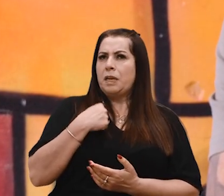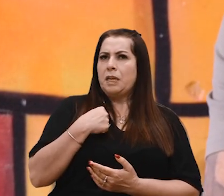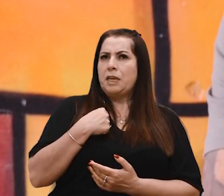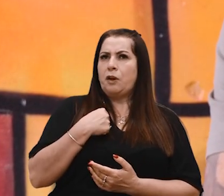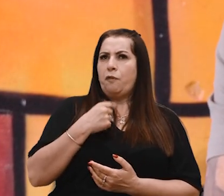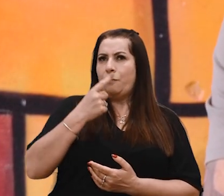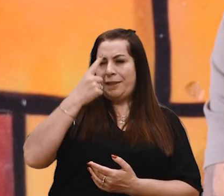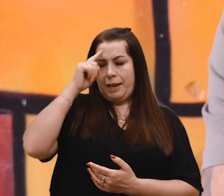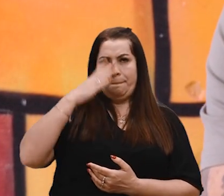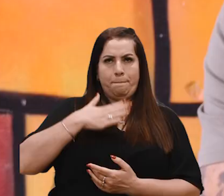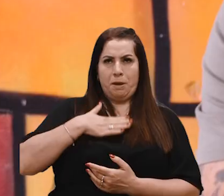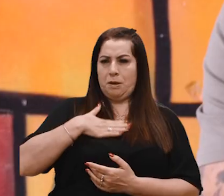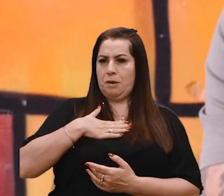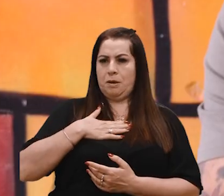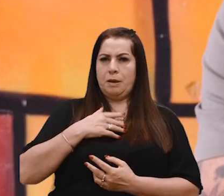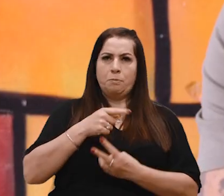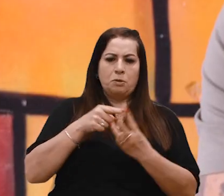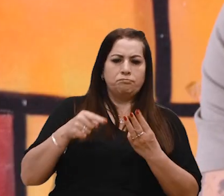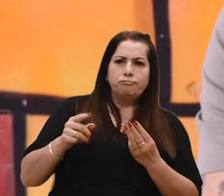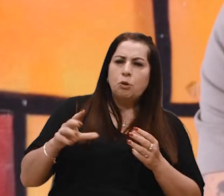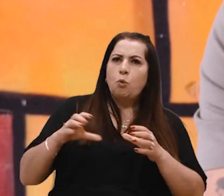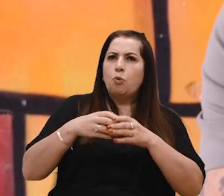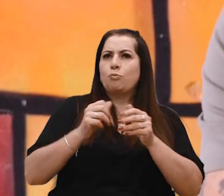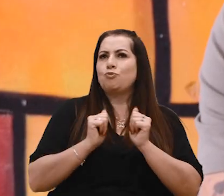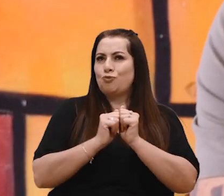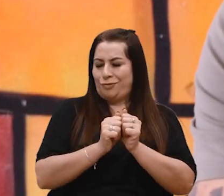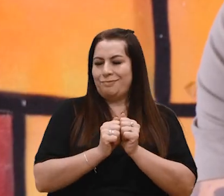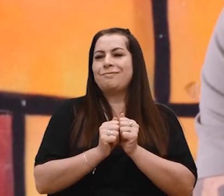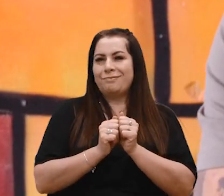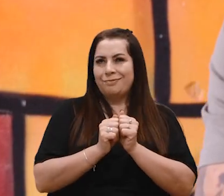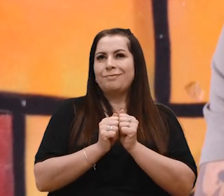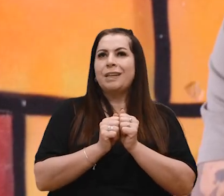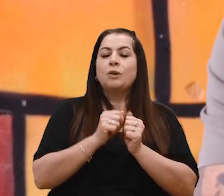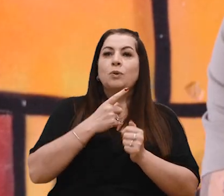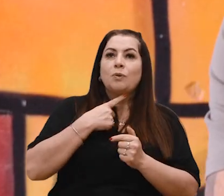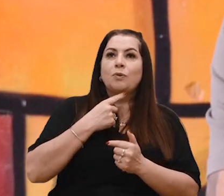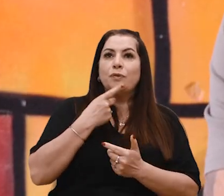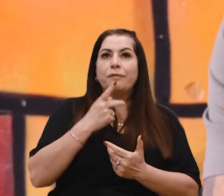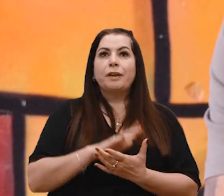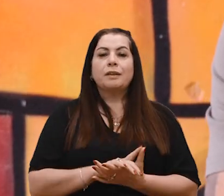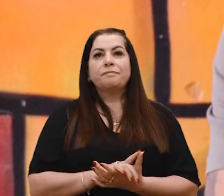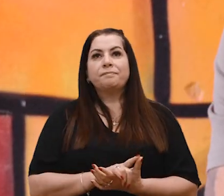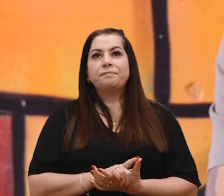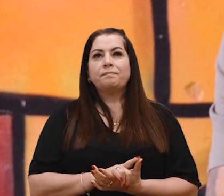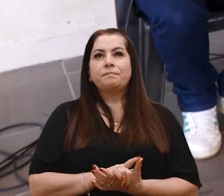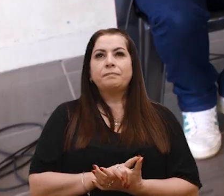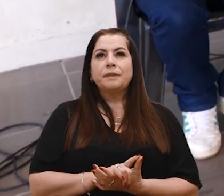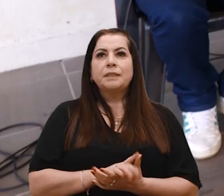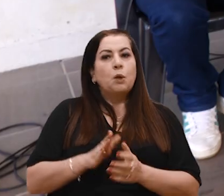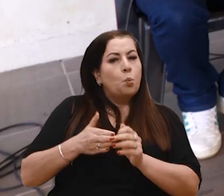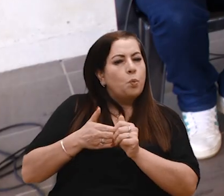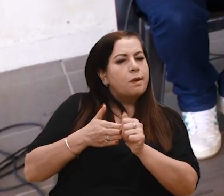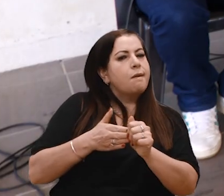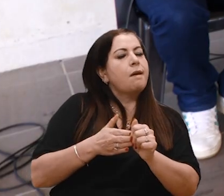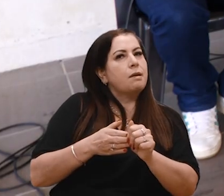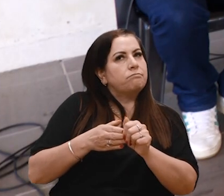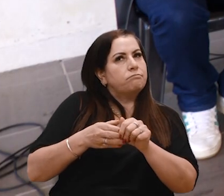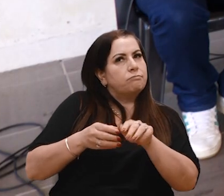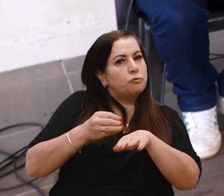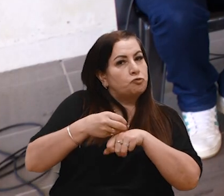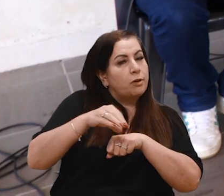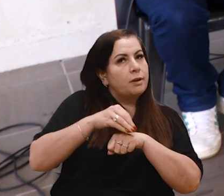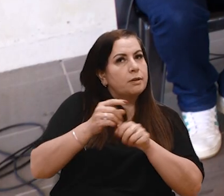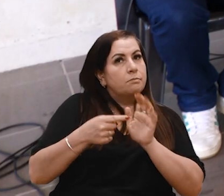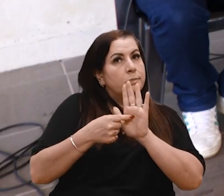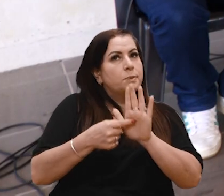Eu não posso dizer que fui o autor, né, porque foi uma autoria coletiva, né. Eu gosto de dizer que eu guiei